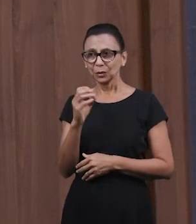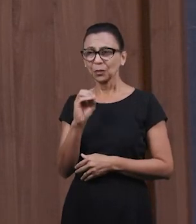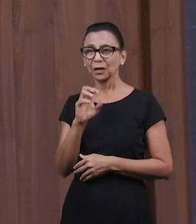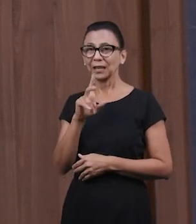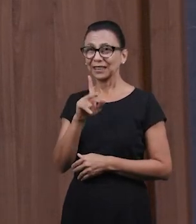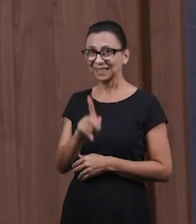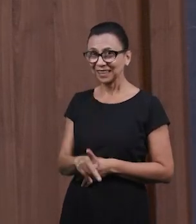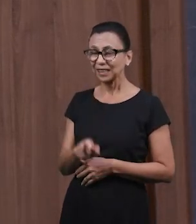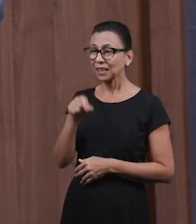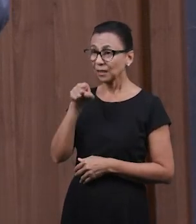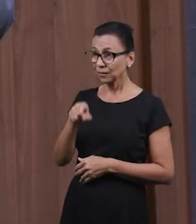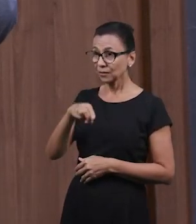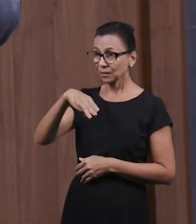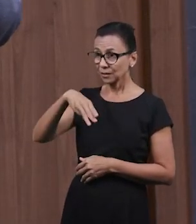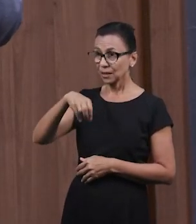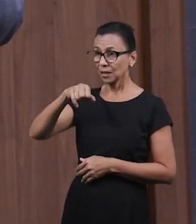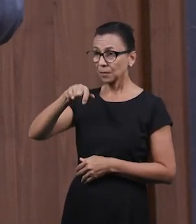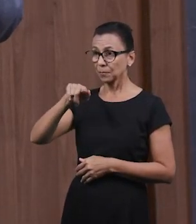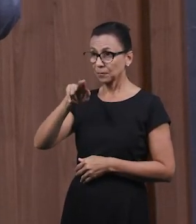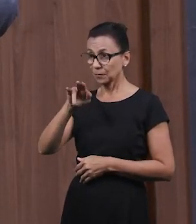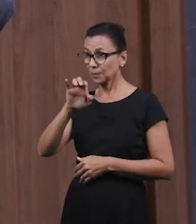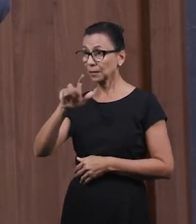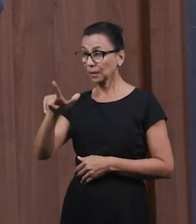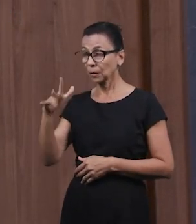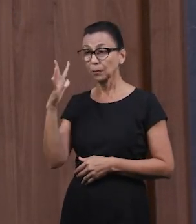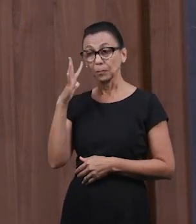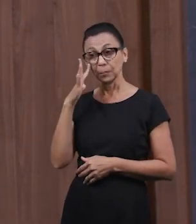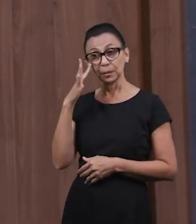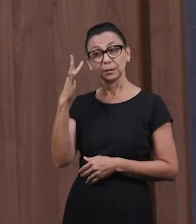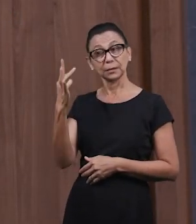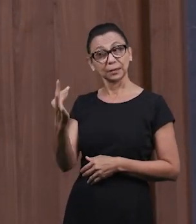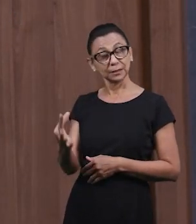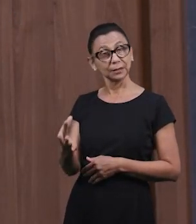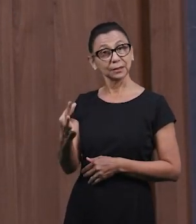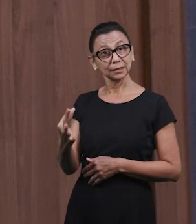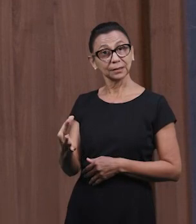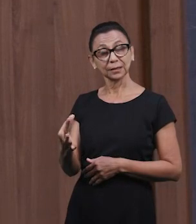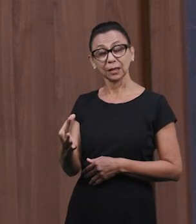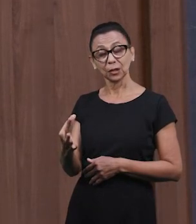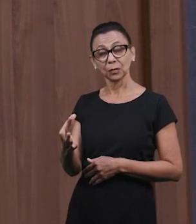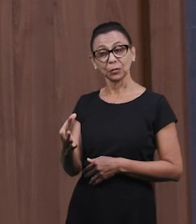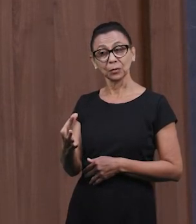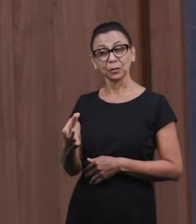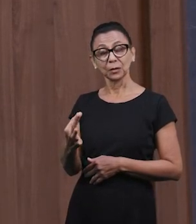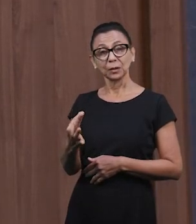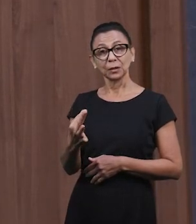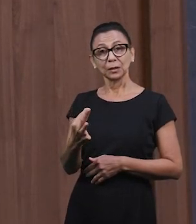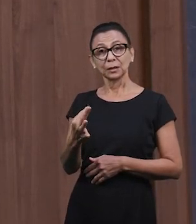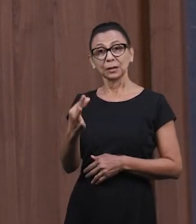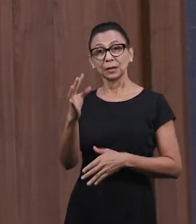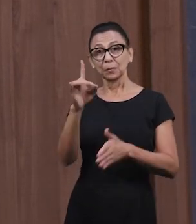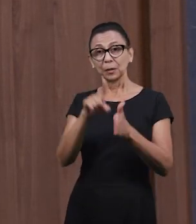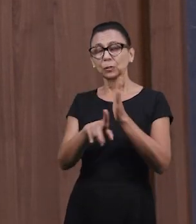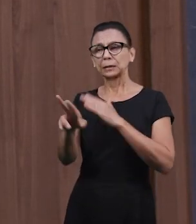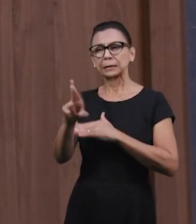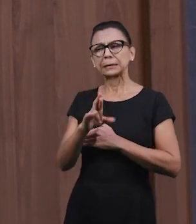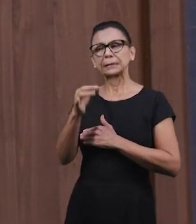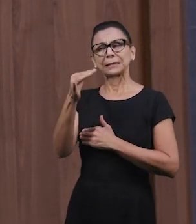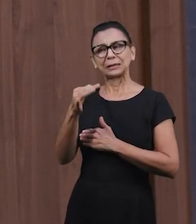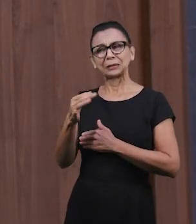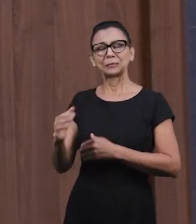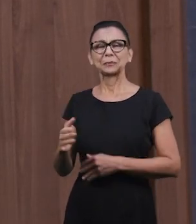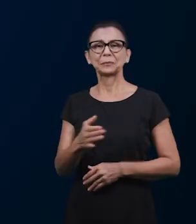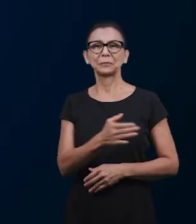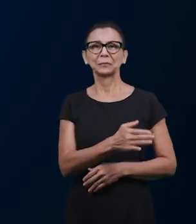você, Miguel, a paz do Senhor é você. Eu quero que você preste atenção na pergunta que você vai responder, para você responder